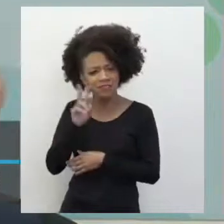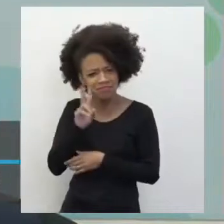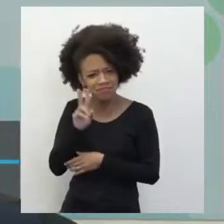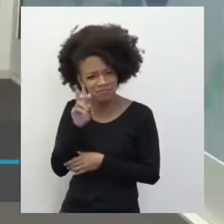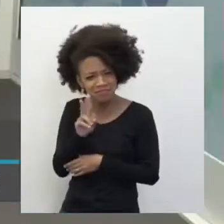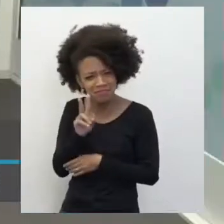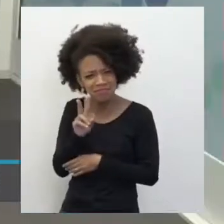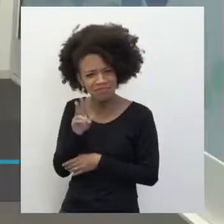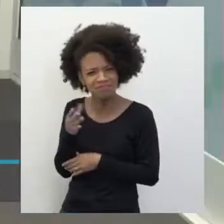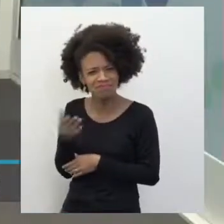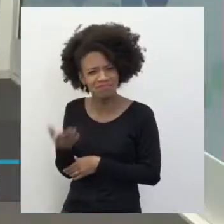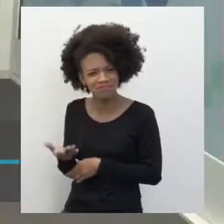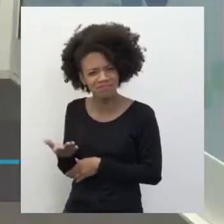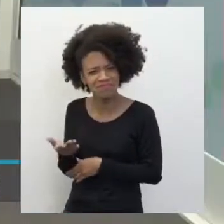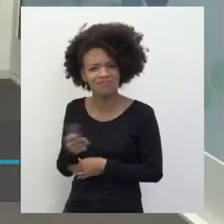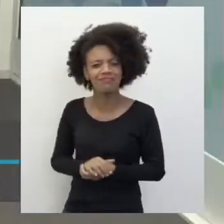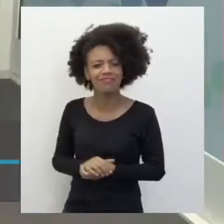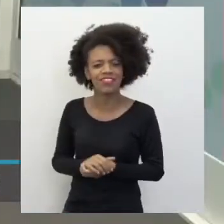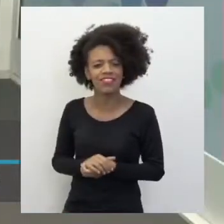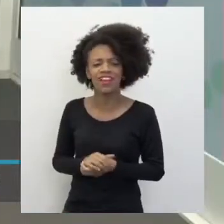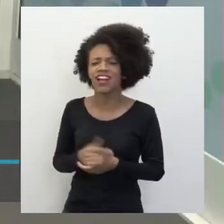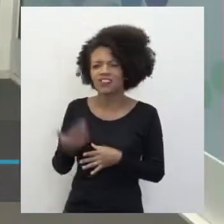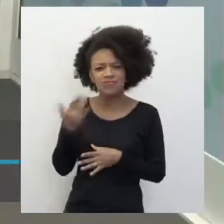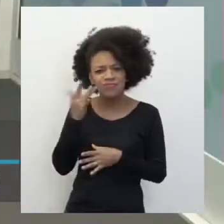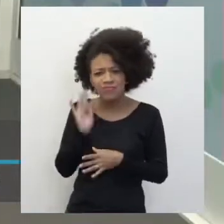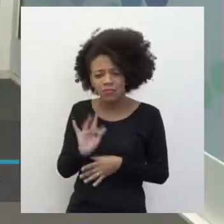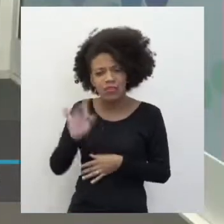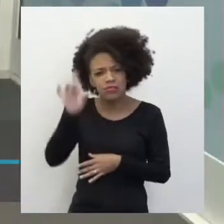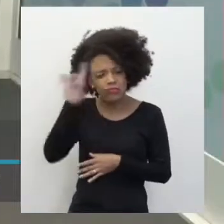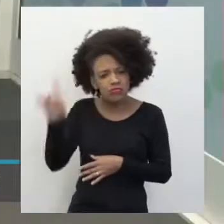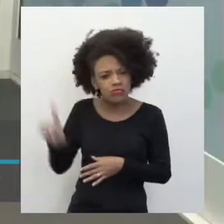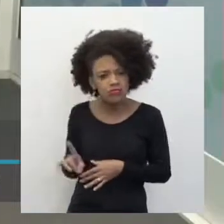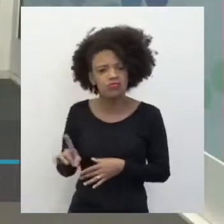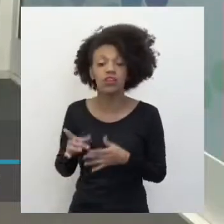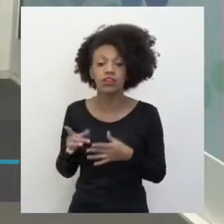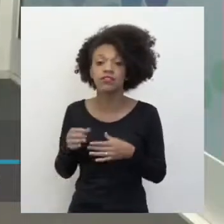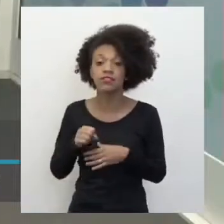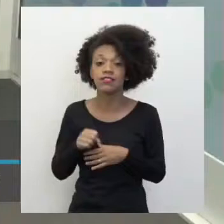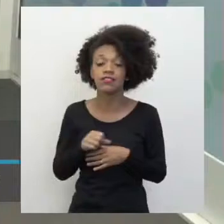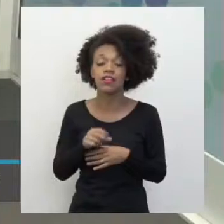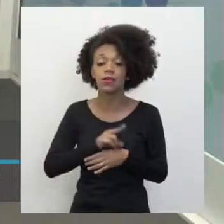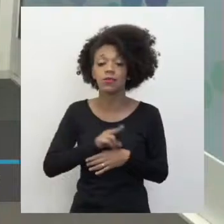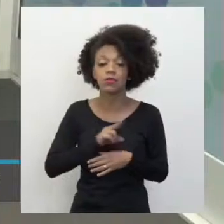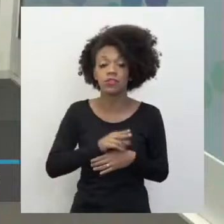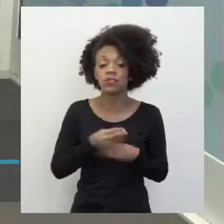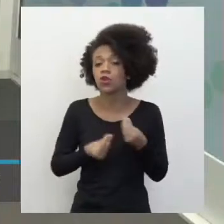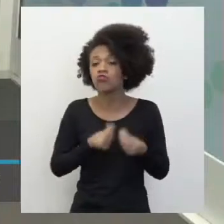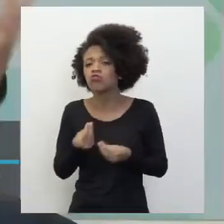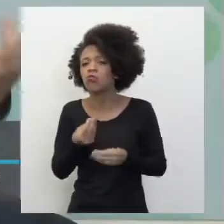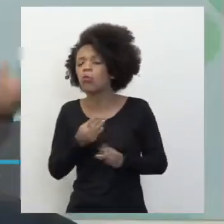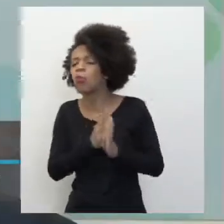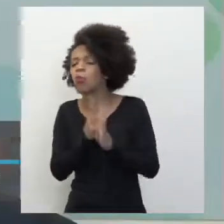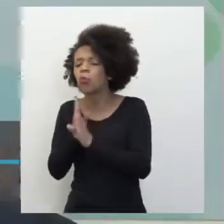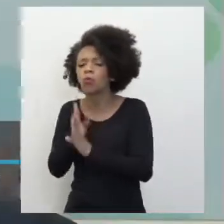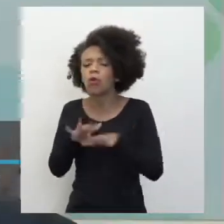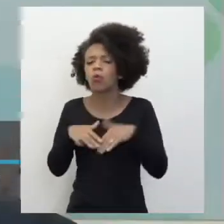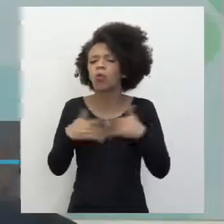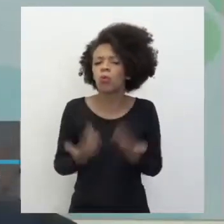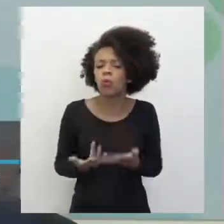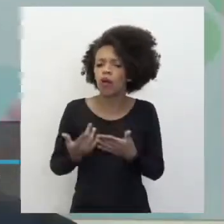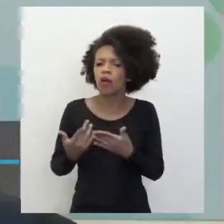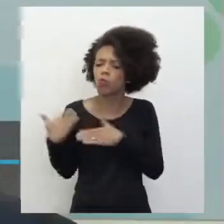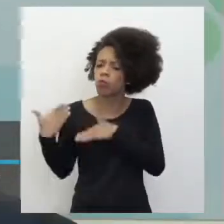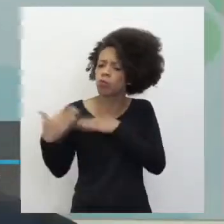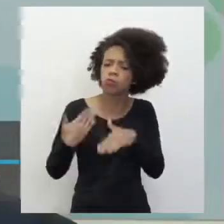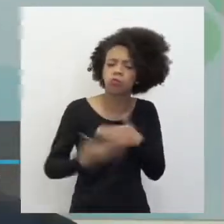de algumas palavras que a gente também não sabia? Que a gente usa no dia a dia, Foi, né? que a gente usa no dia a dia, não sabia de onde veio, qual era a sua origem.